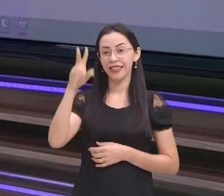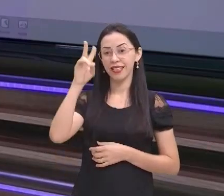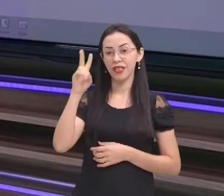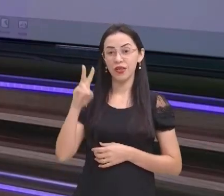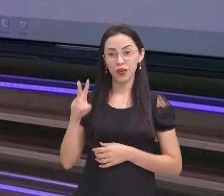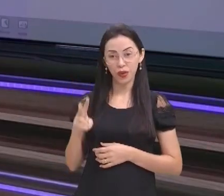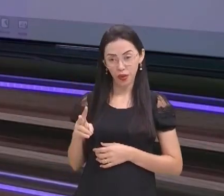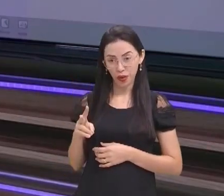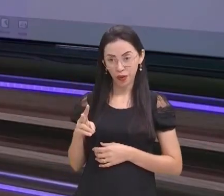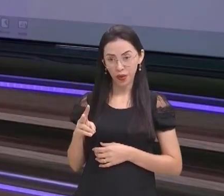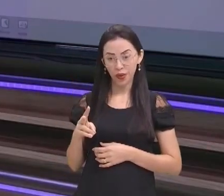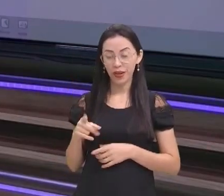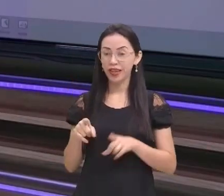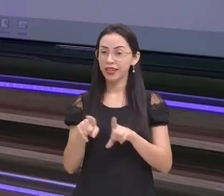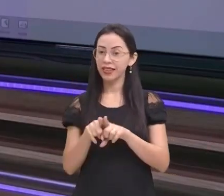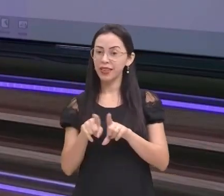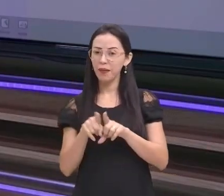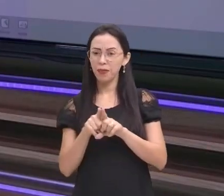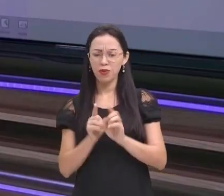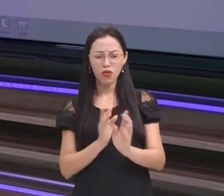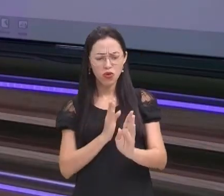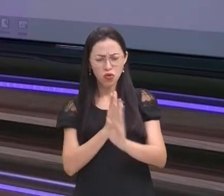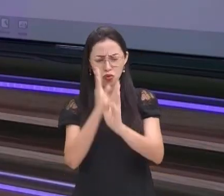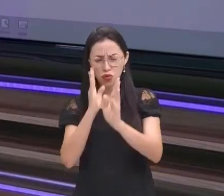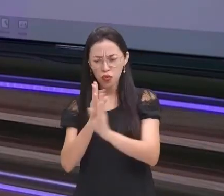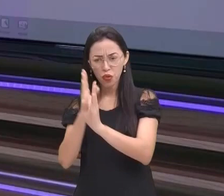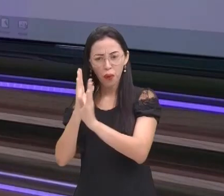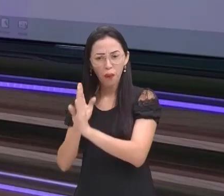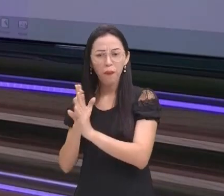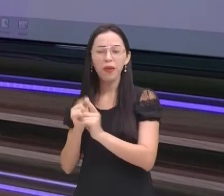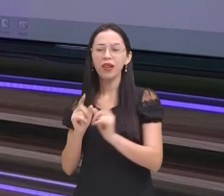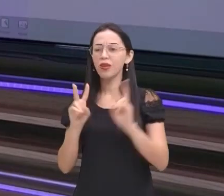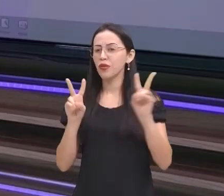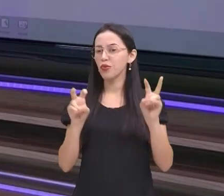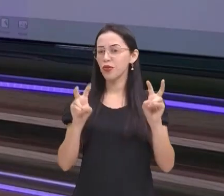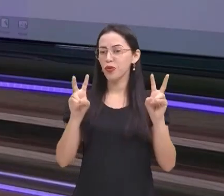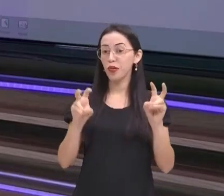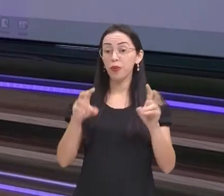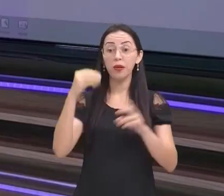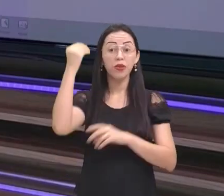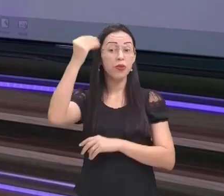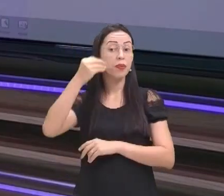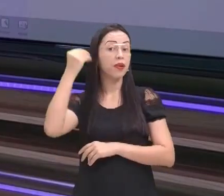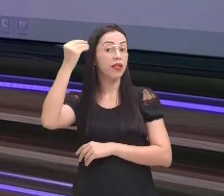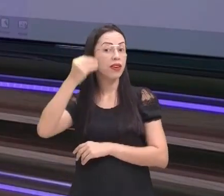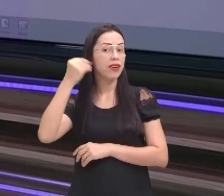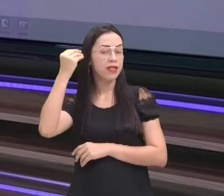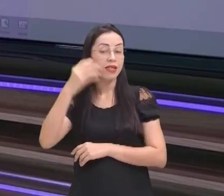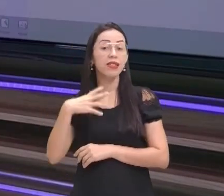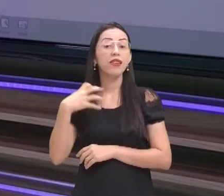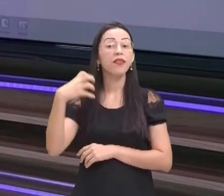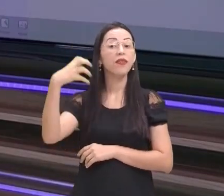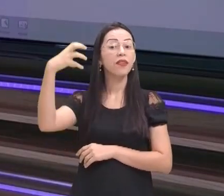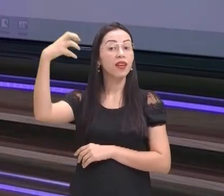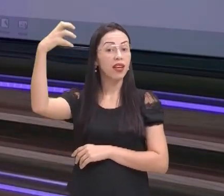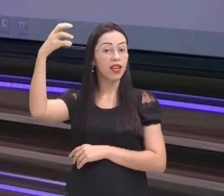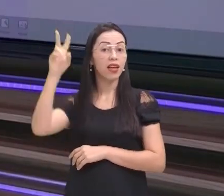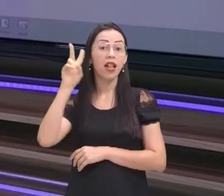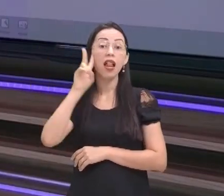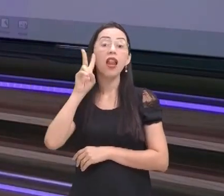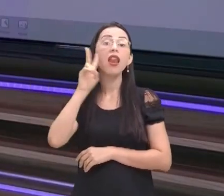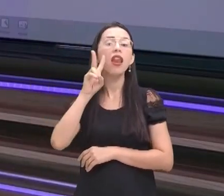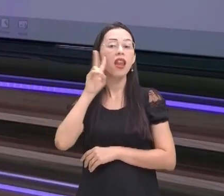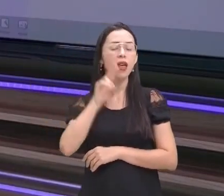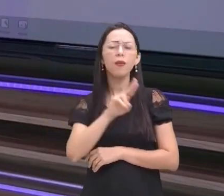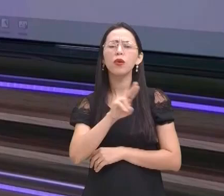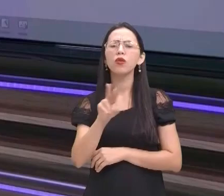excelente de investigar um relato de experiência de uma viagem? Vocês se lembram qual é o nome deste relato?